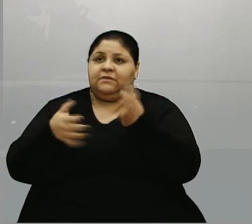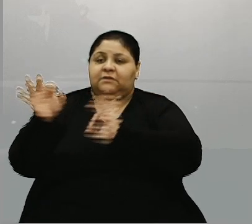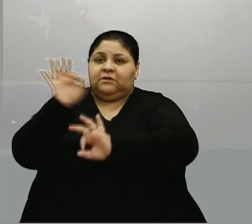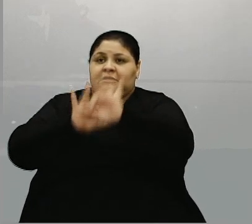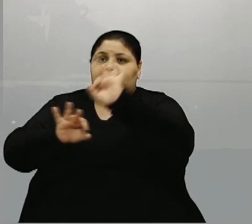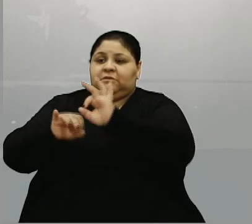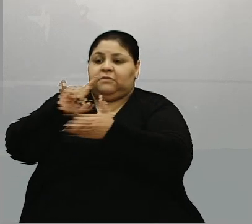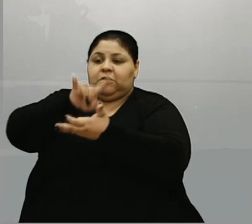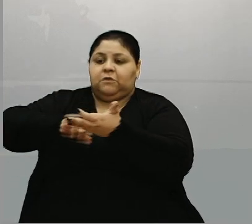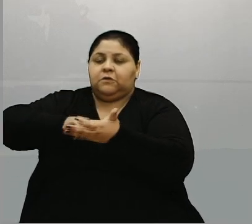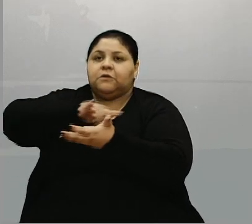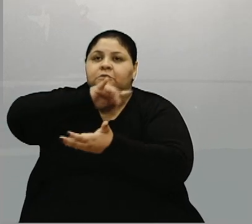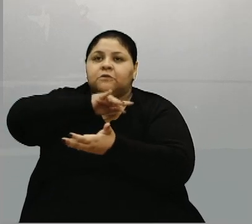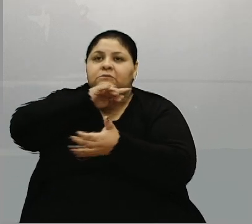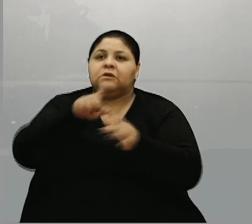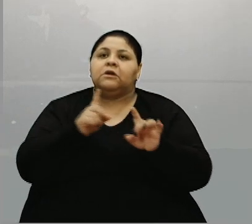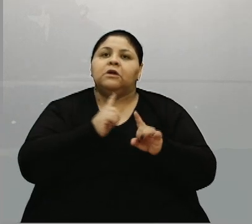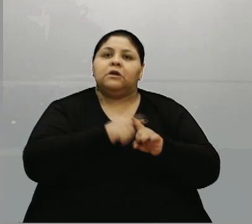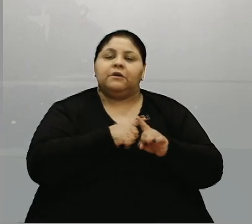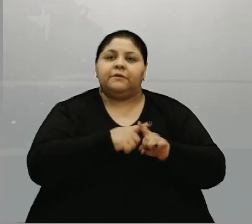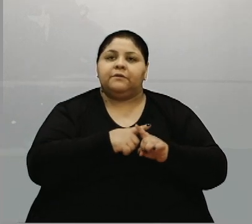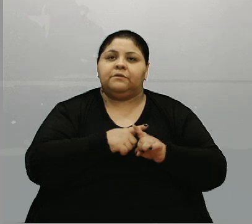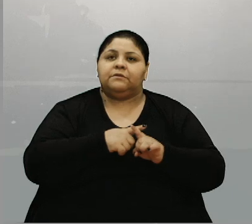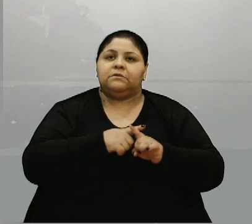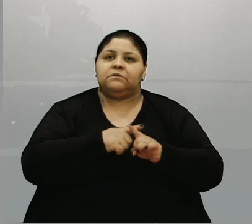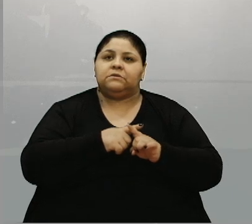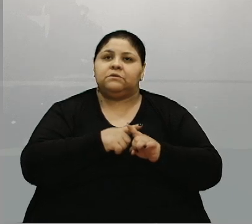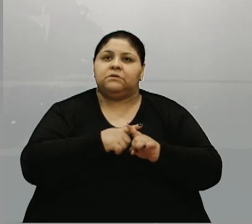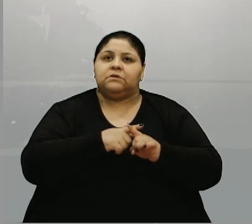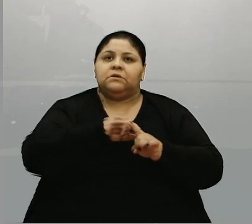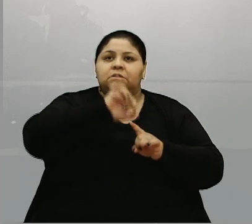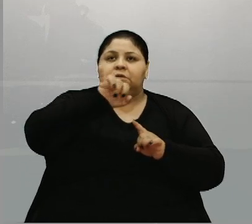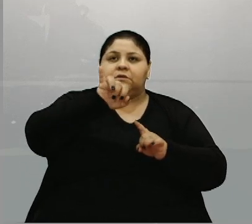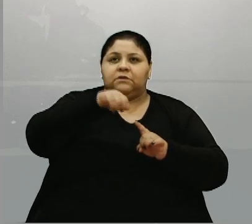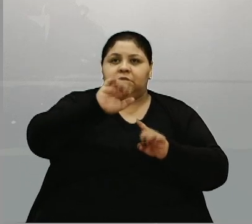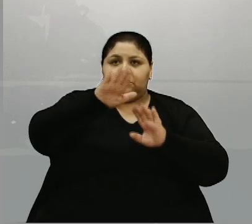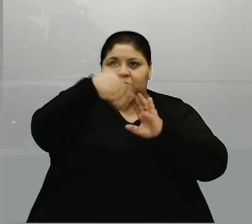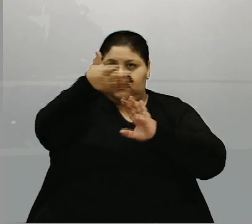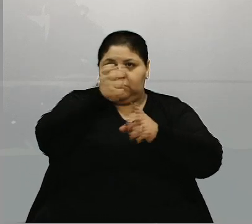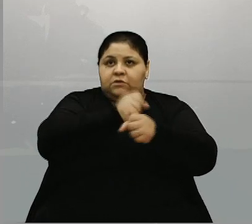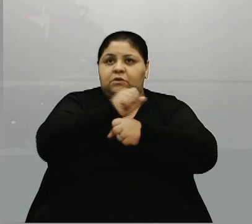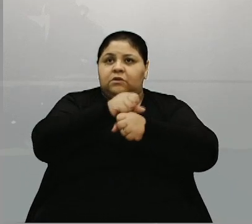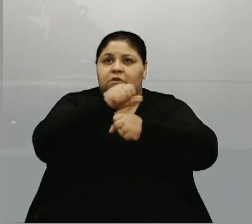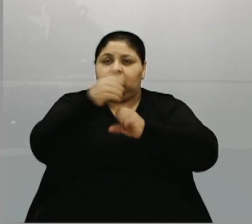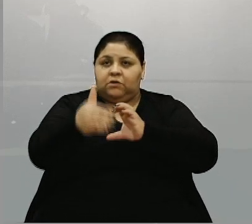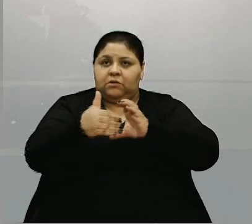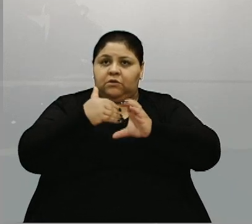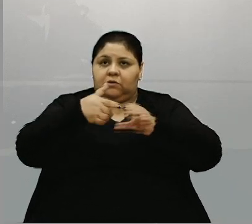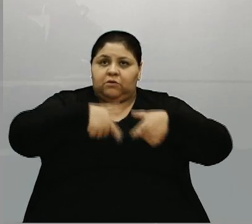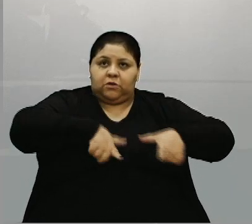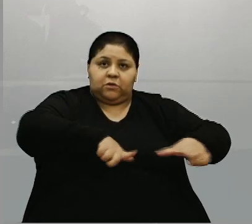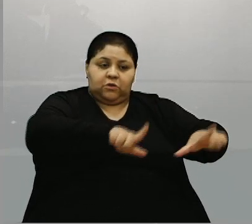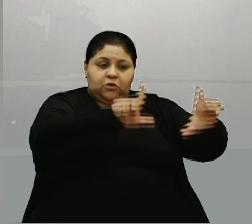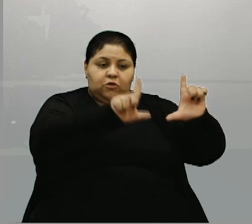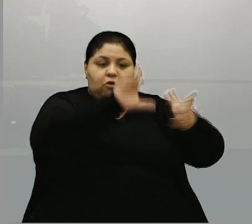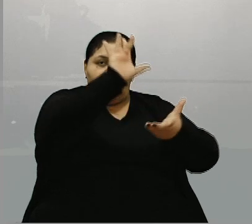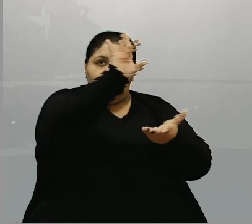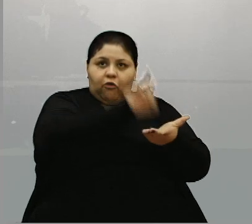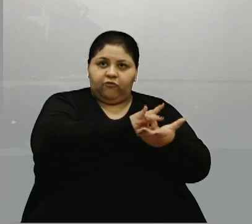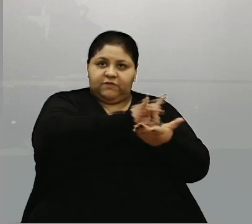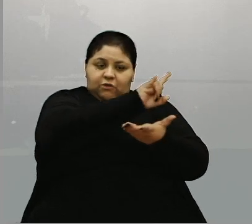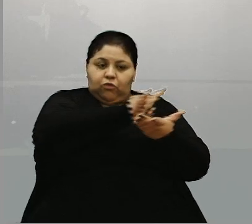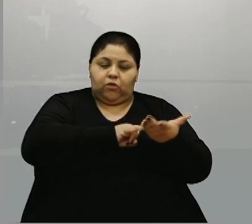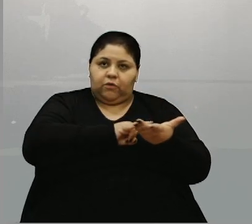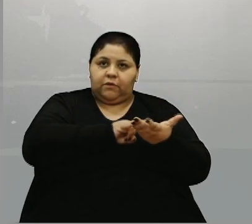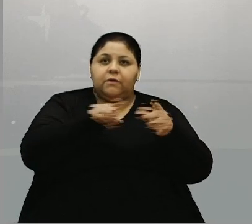do loteamento, porque em janeiro do próximo ano estaremos recebendo o certificado de propriedade, e